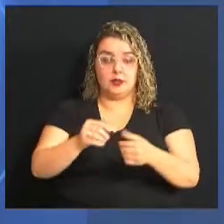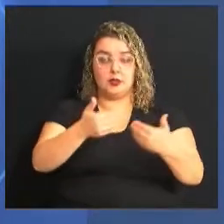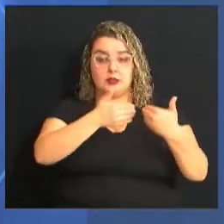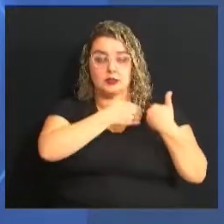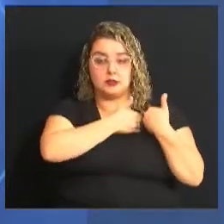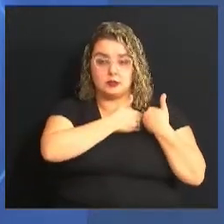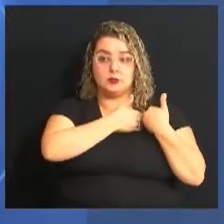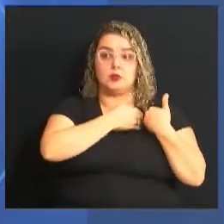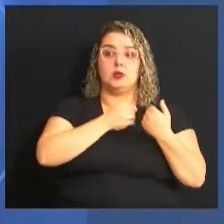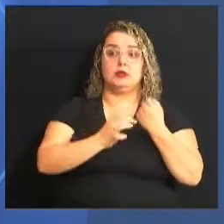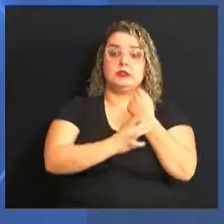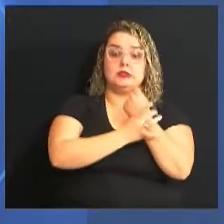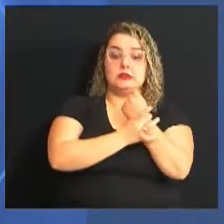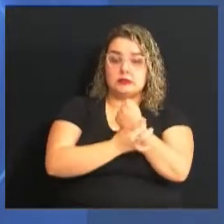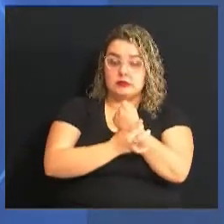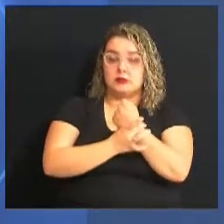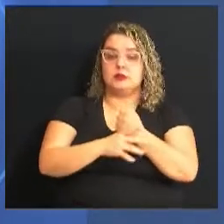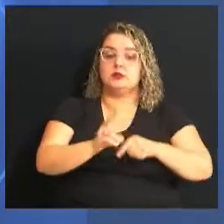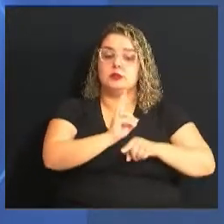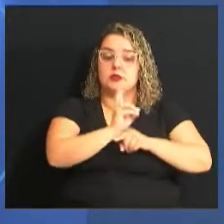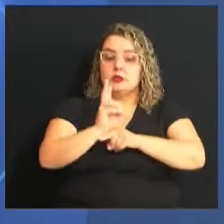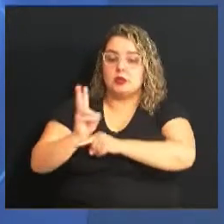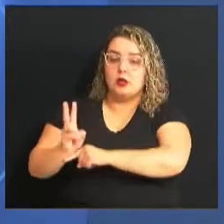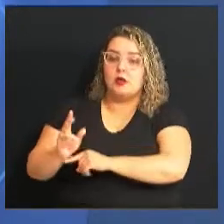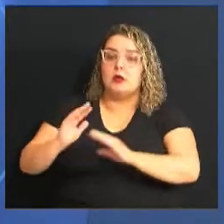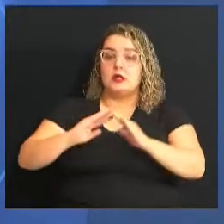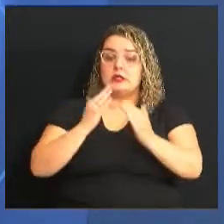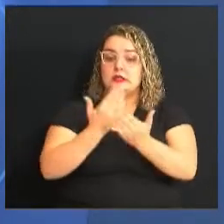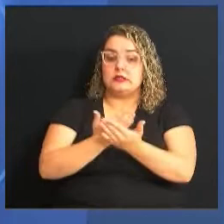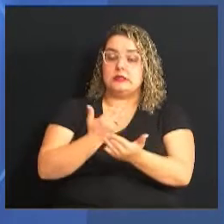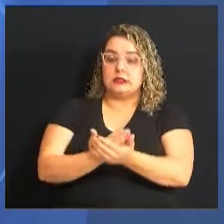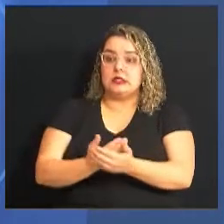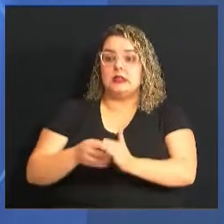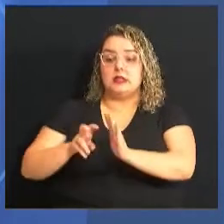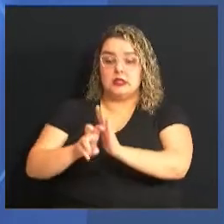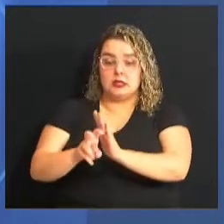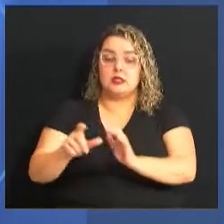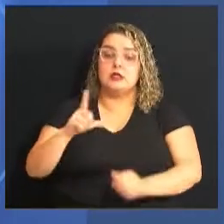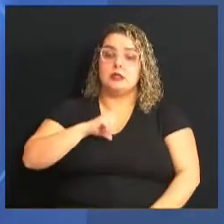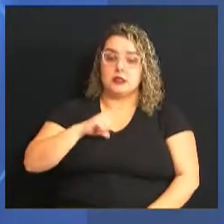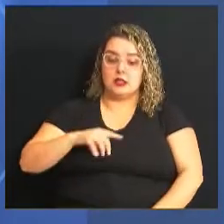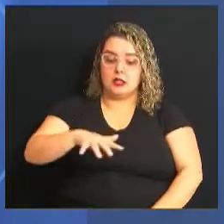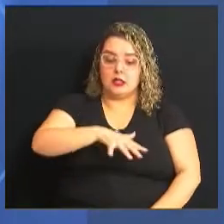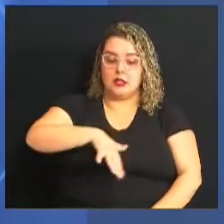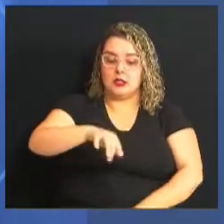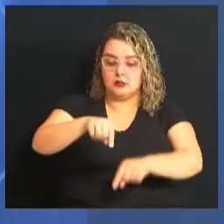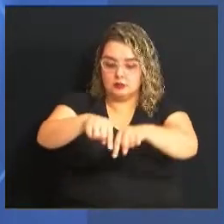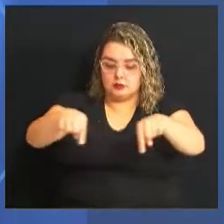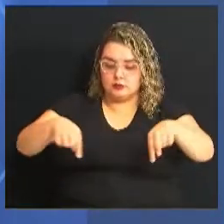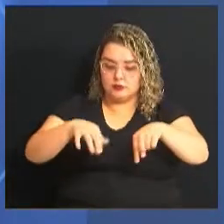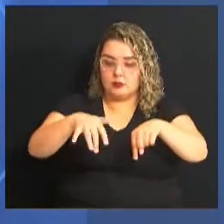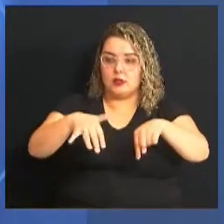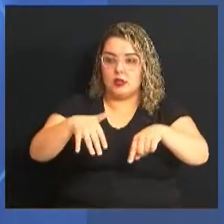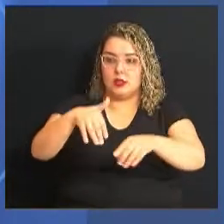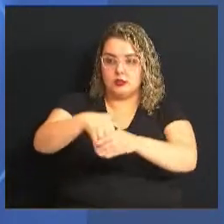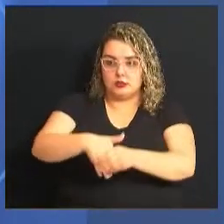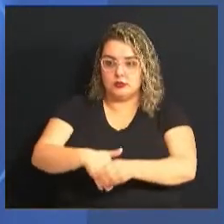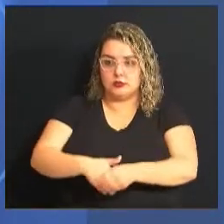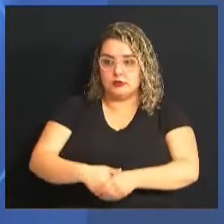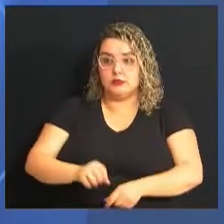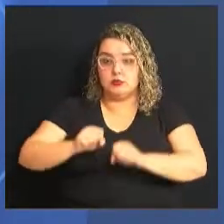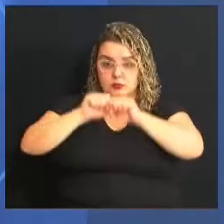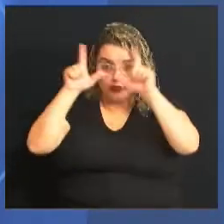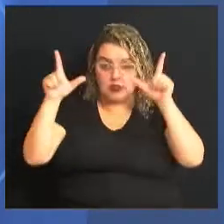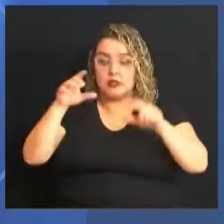segurança das escolas e creches municipais, onde haverá sessão eleitoral desde amanhã do sábado. A gente lembra que